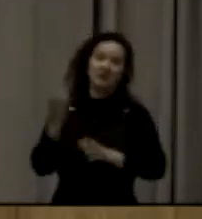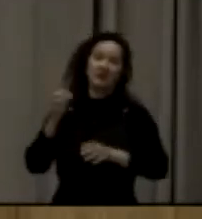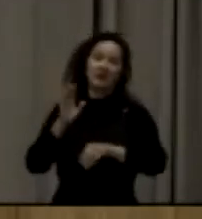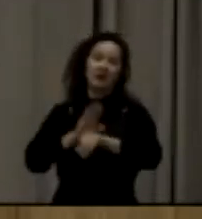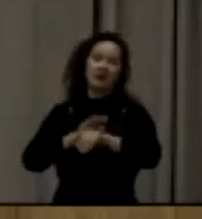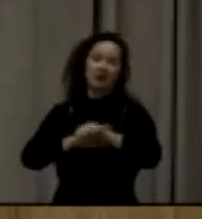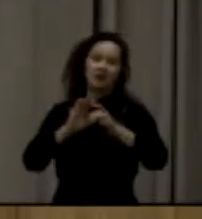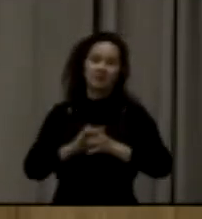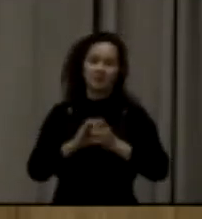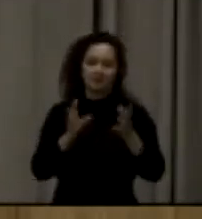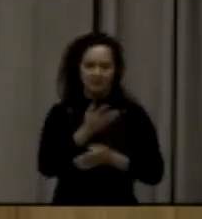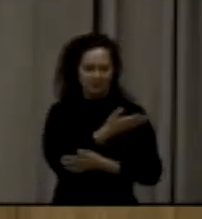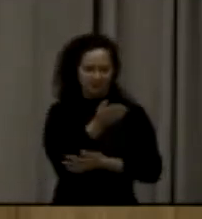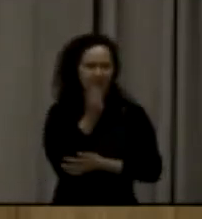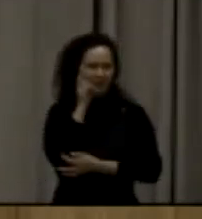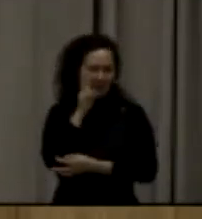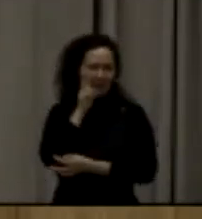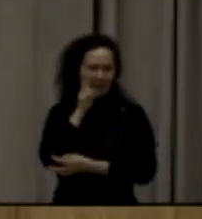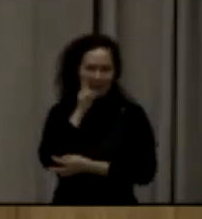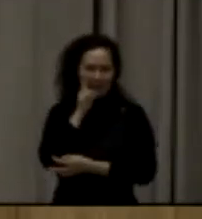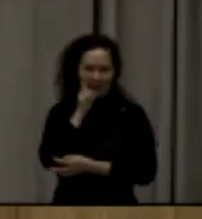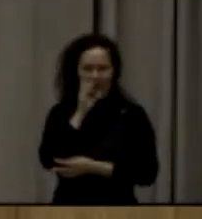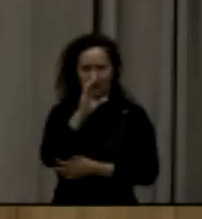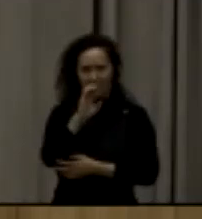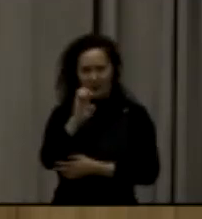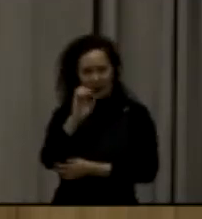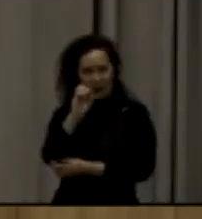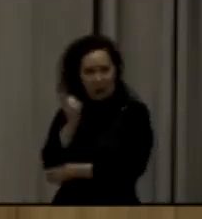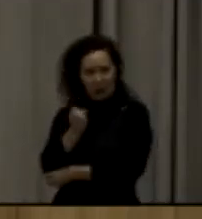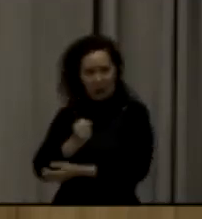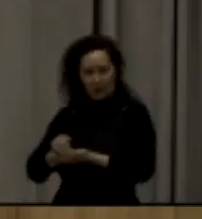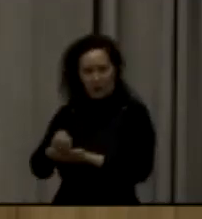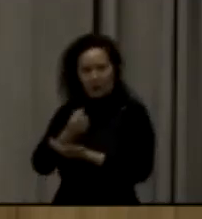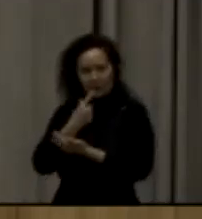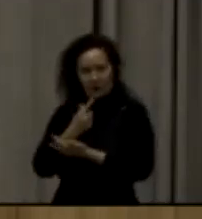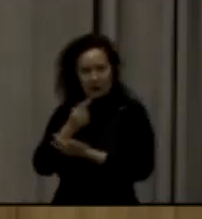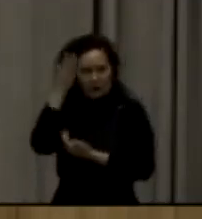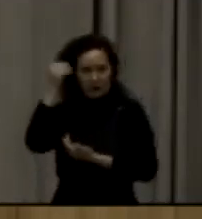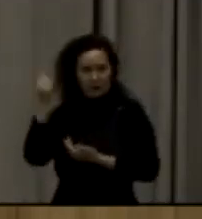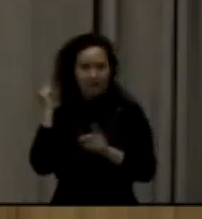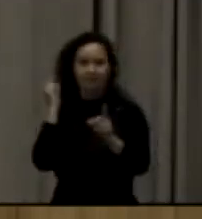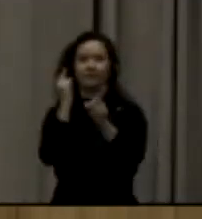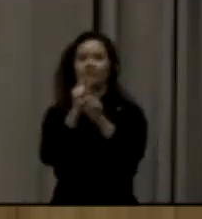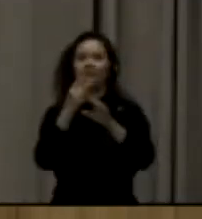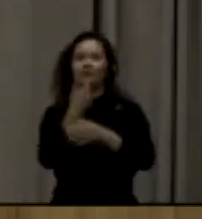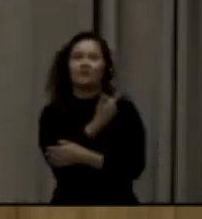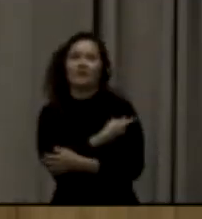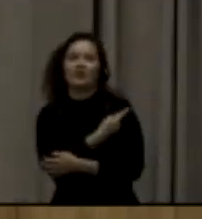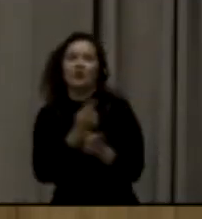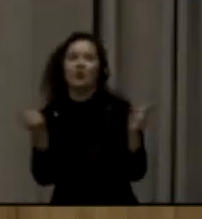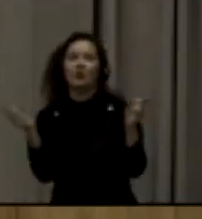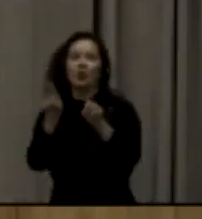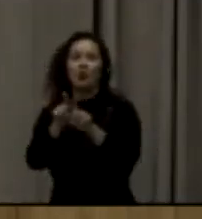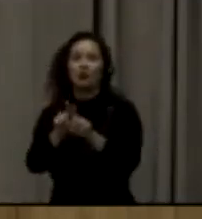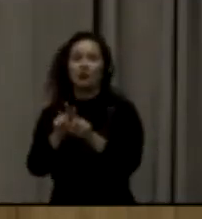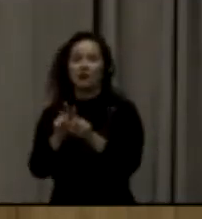dependência. Vocês lembram todos de um CEO de uma grande farmacêutica que, quando foi descoberta a vacina